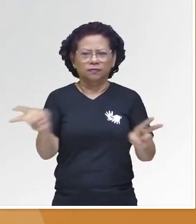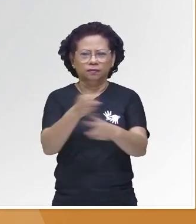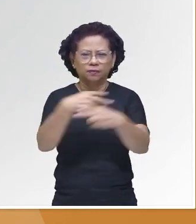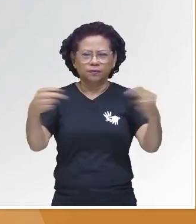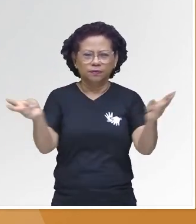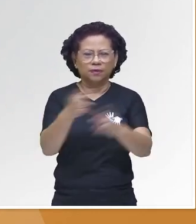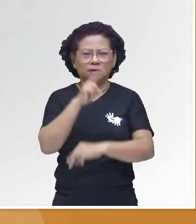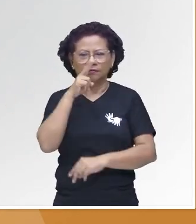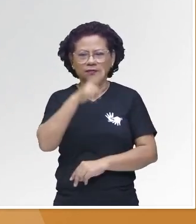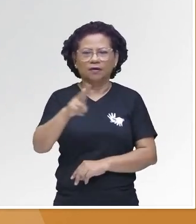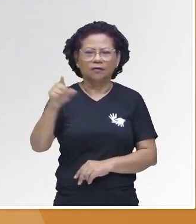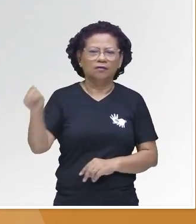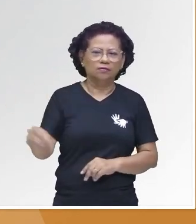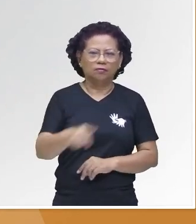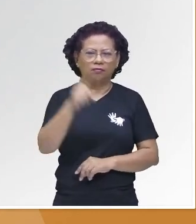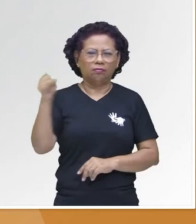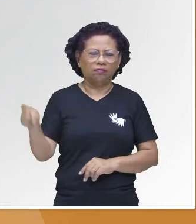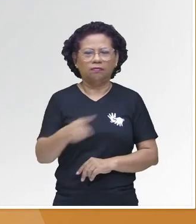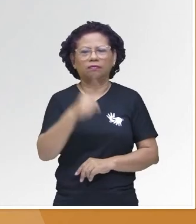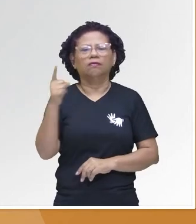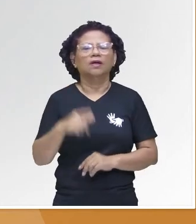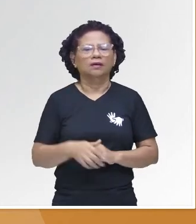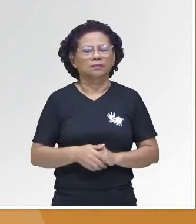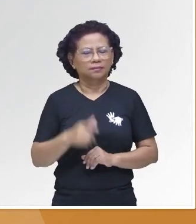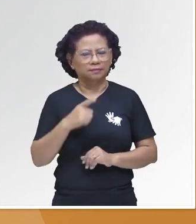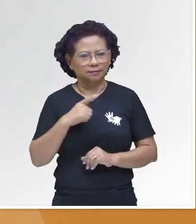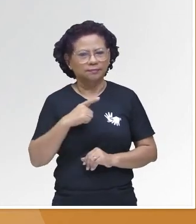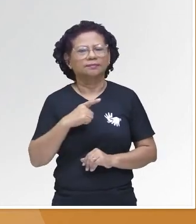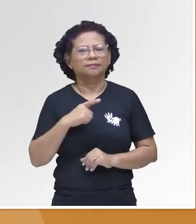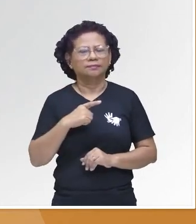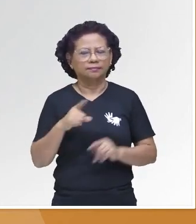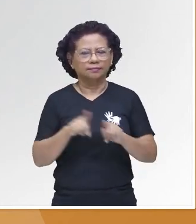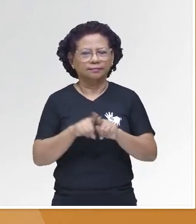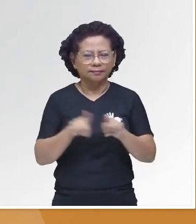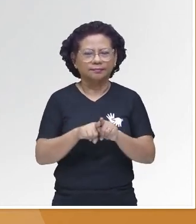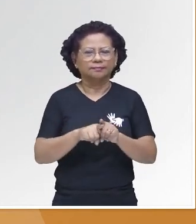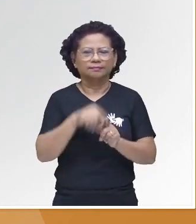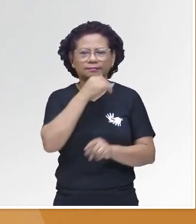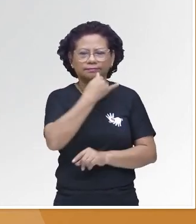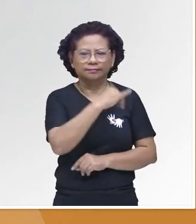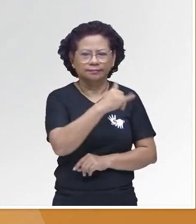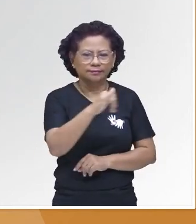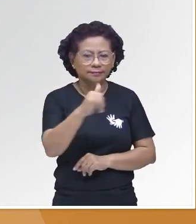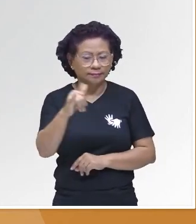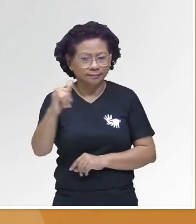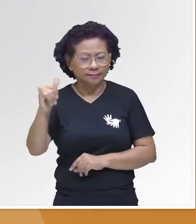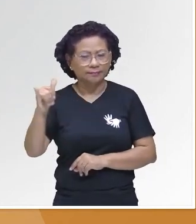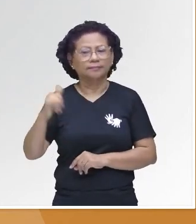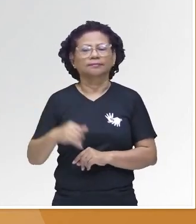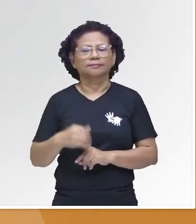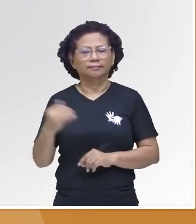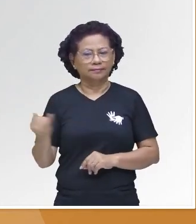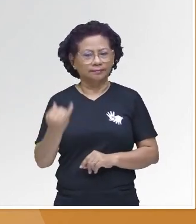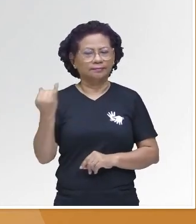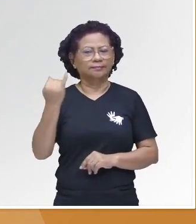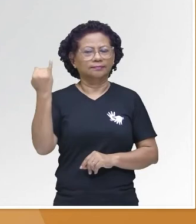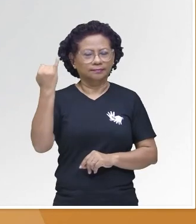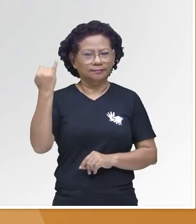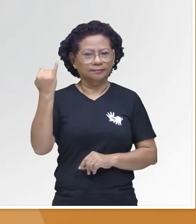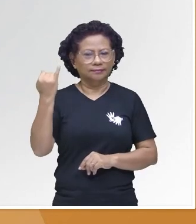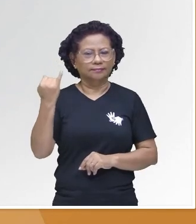momento que há movimentação de ar, essas turbinas giram, né, essas hélices vão girar, serão